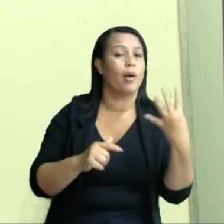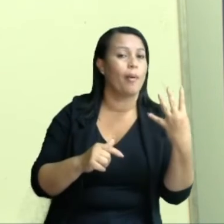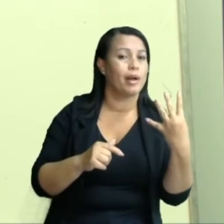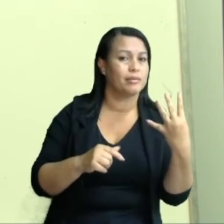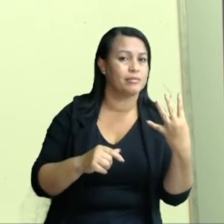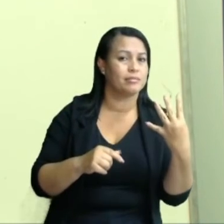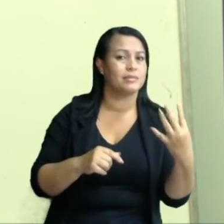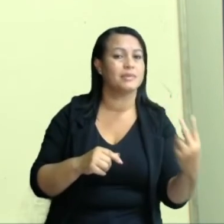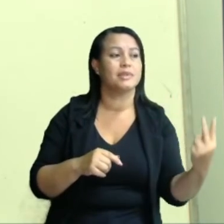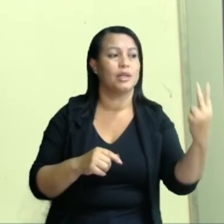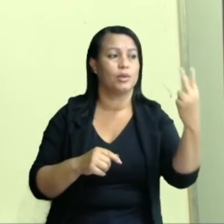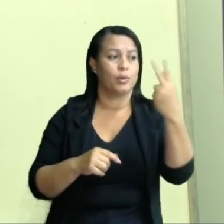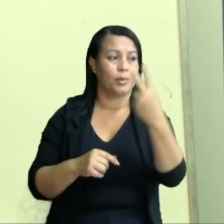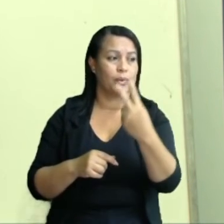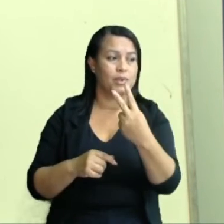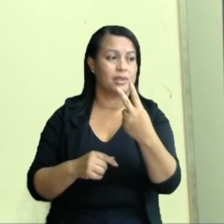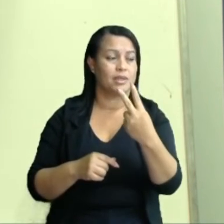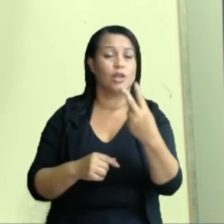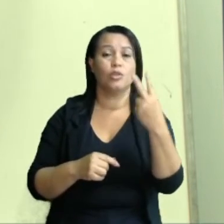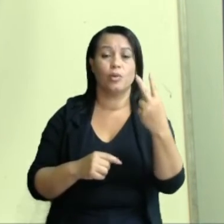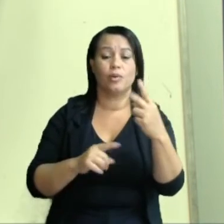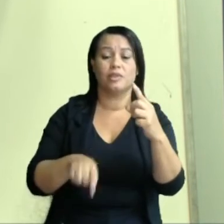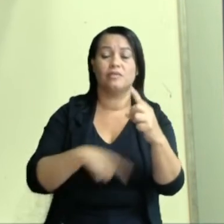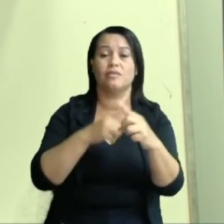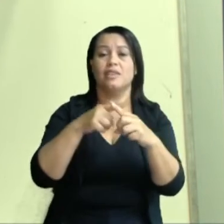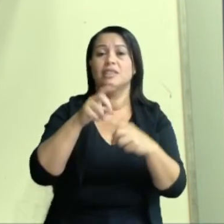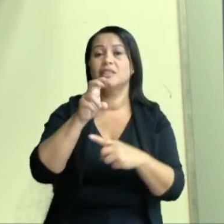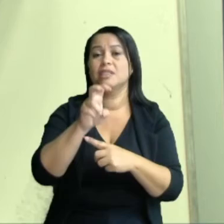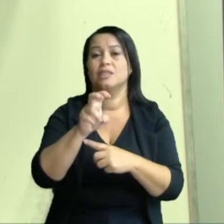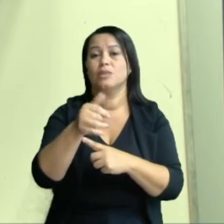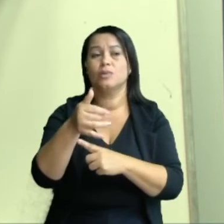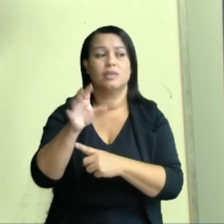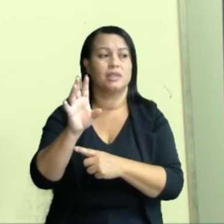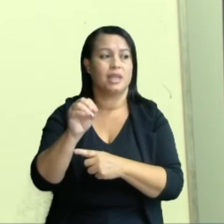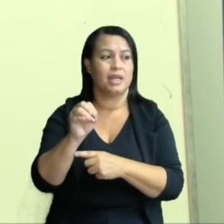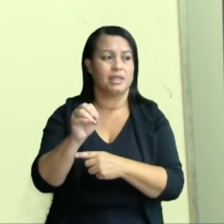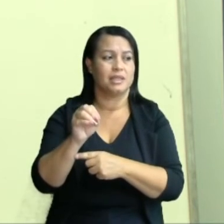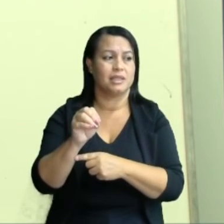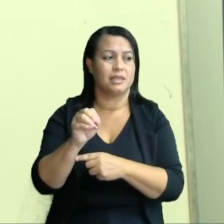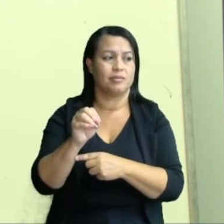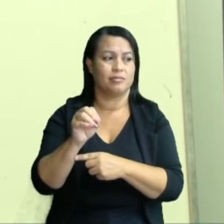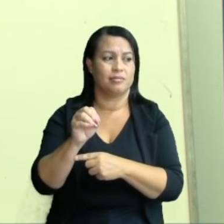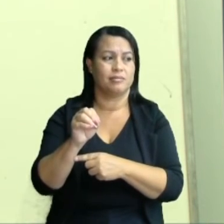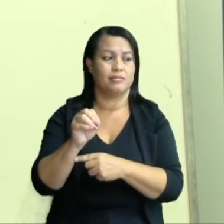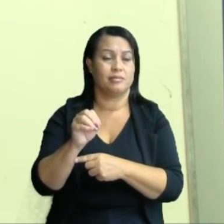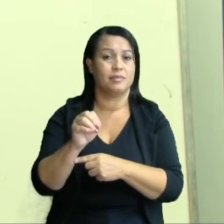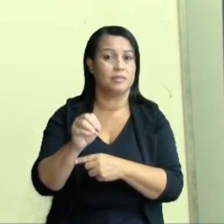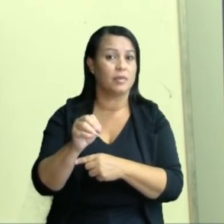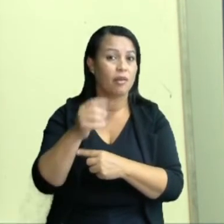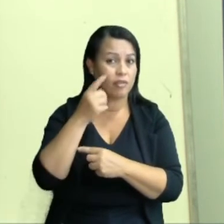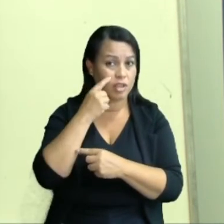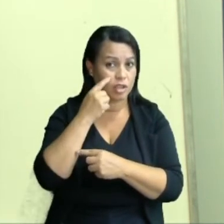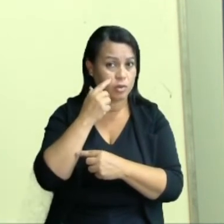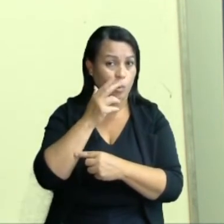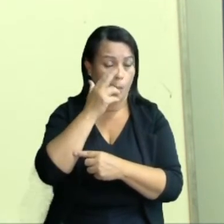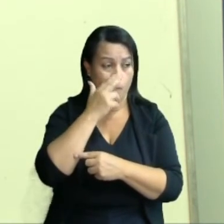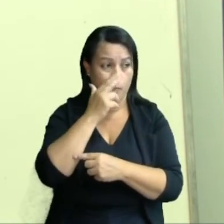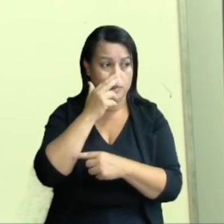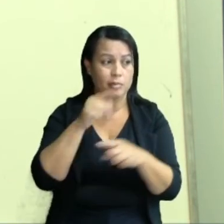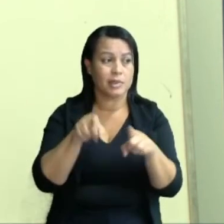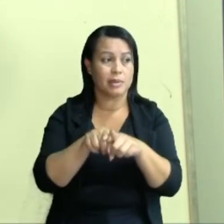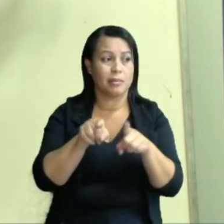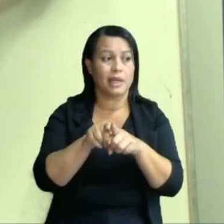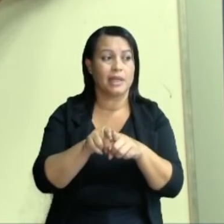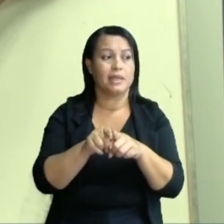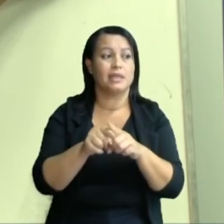4, 2. 2 vezes 5, 10. Vou fazer a mesma coisa na